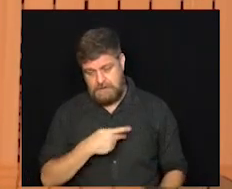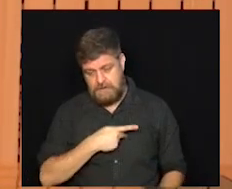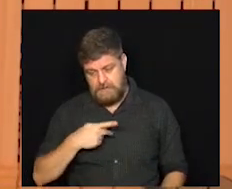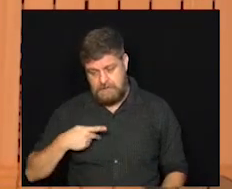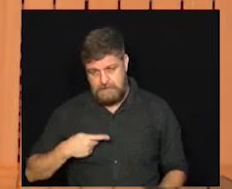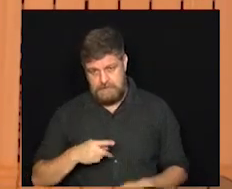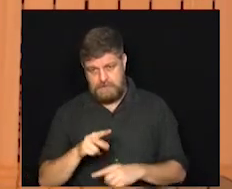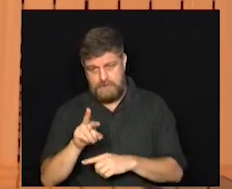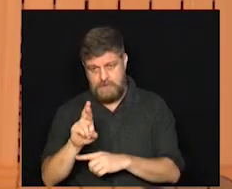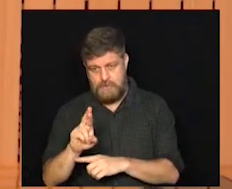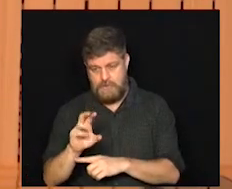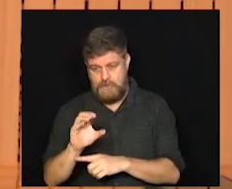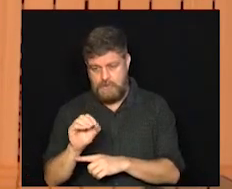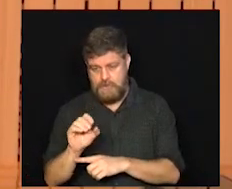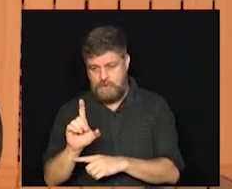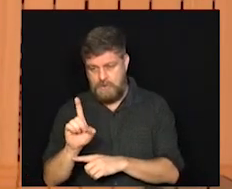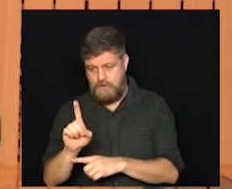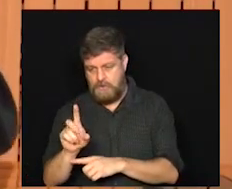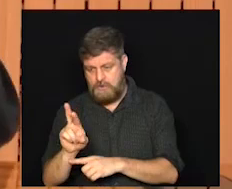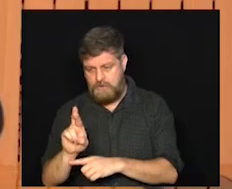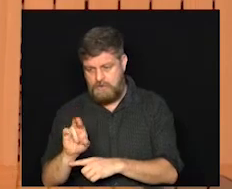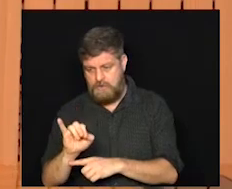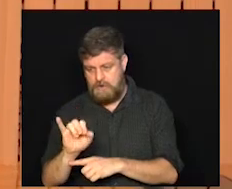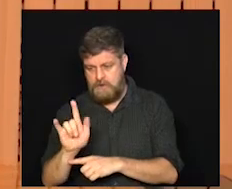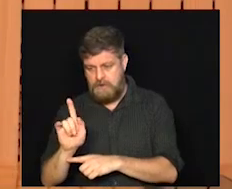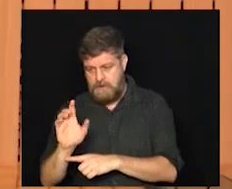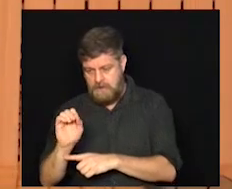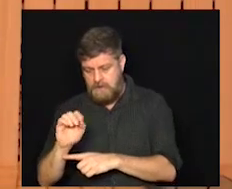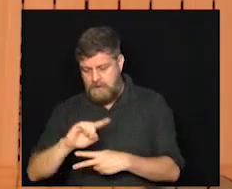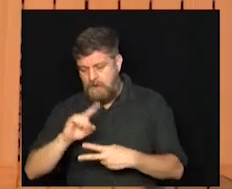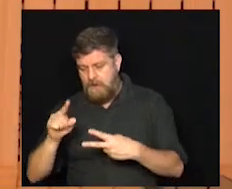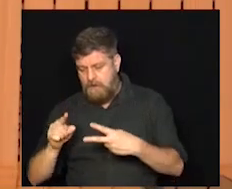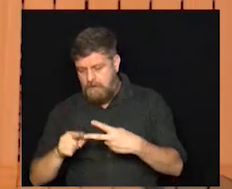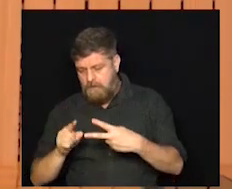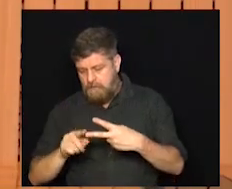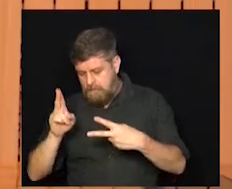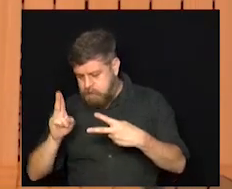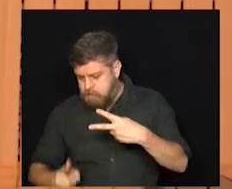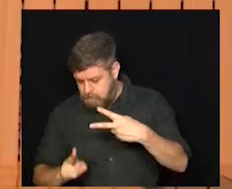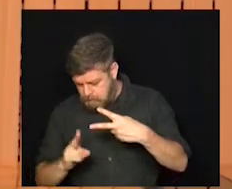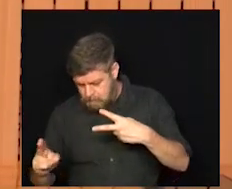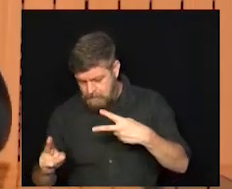Padre André para suas considerações e finalizamos com os vereadores.